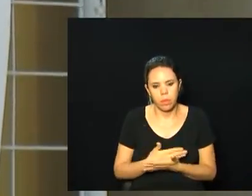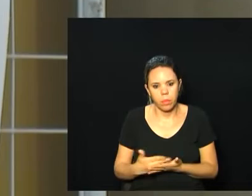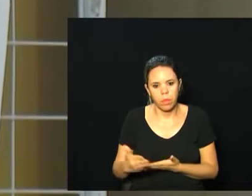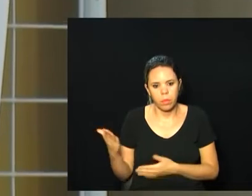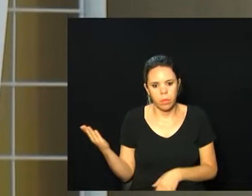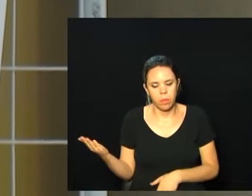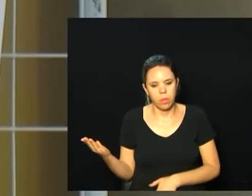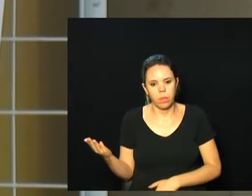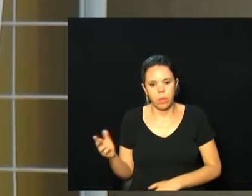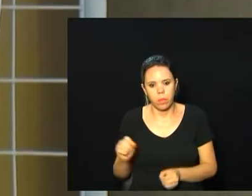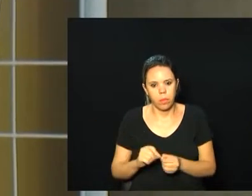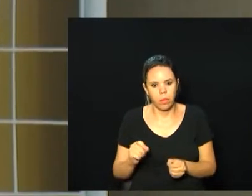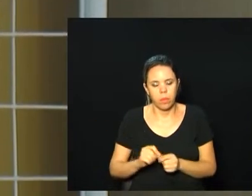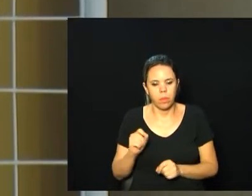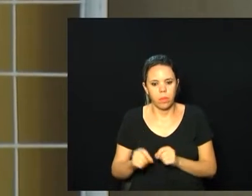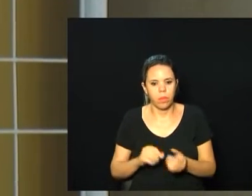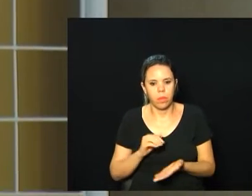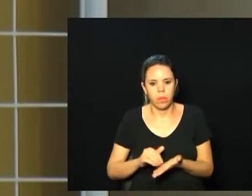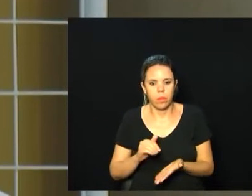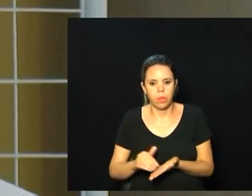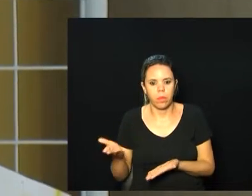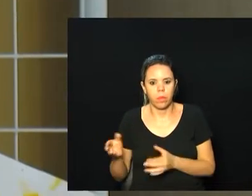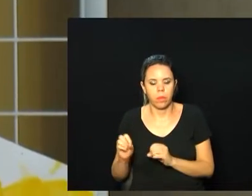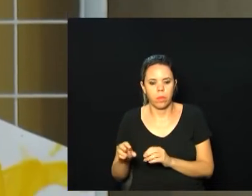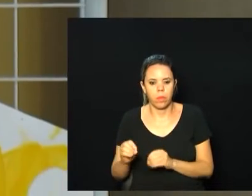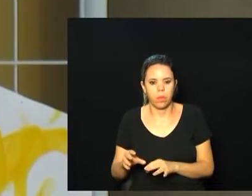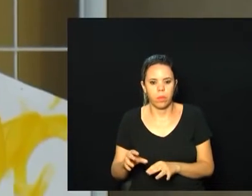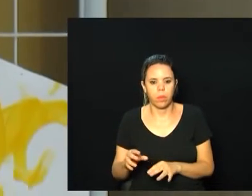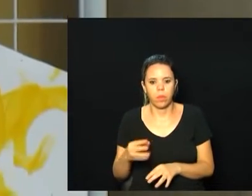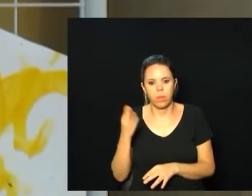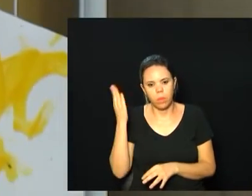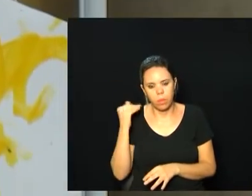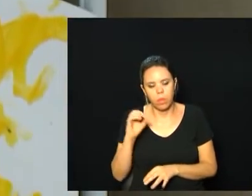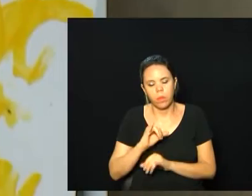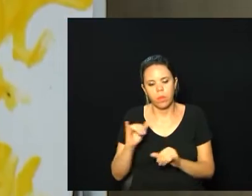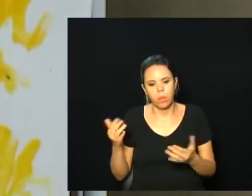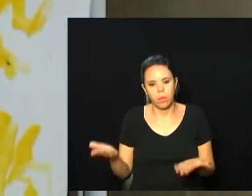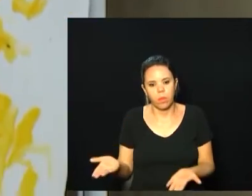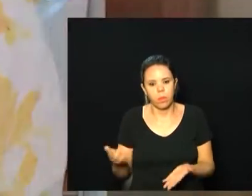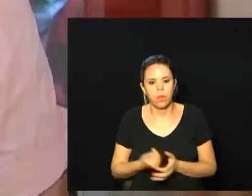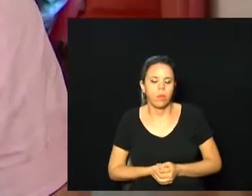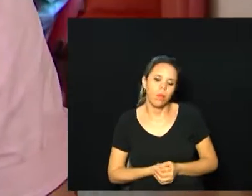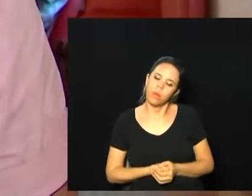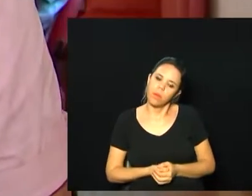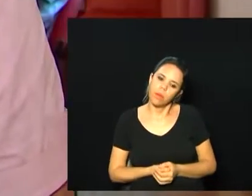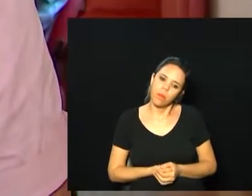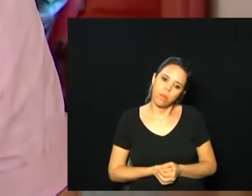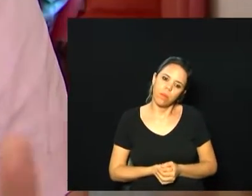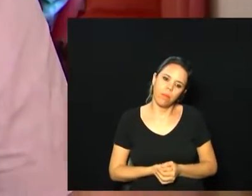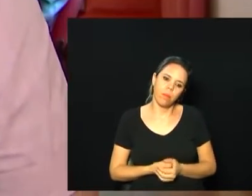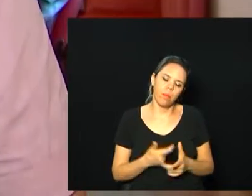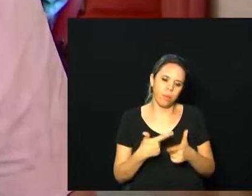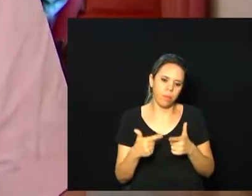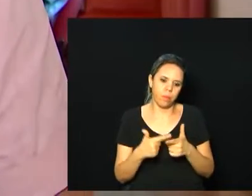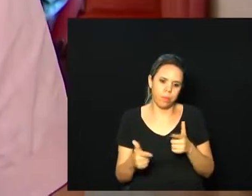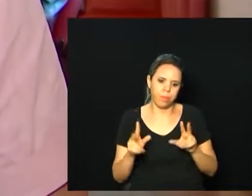inicialmente, fazer com que o secretário de Educação tome conhecimento, né, dessas